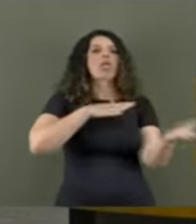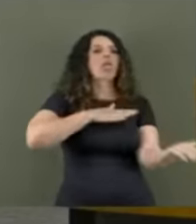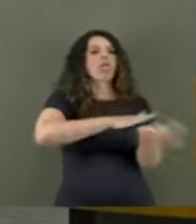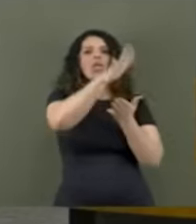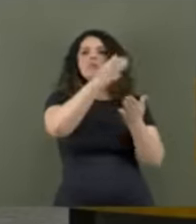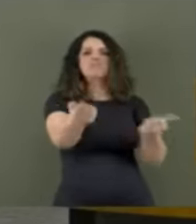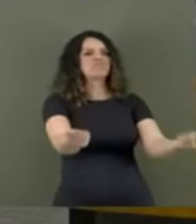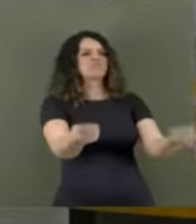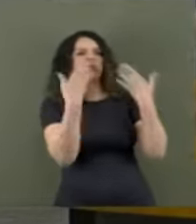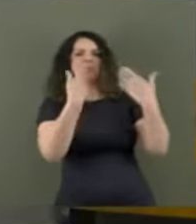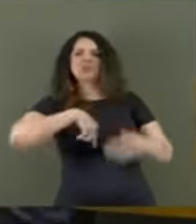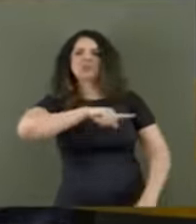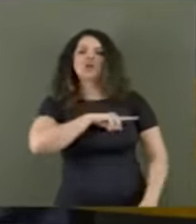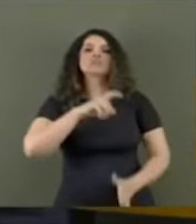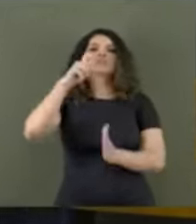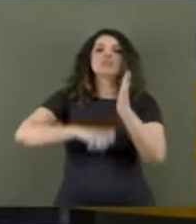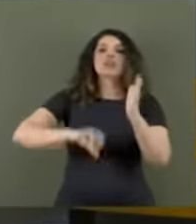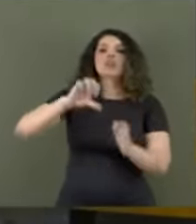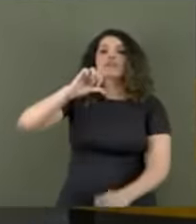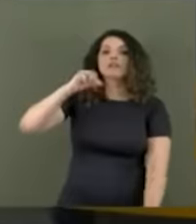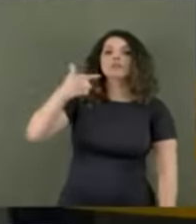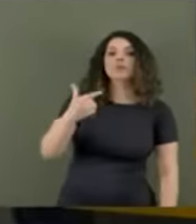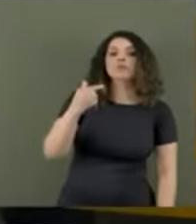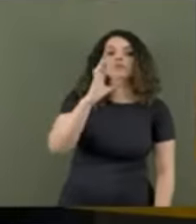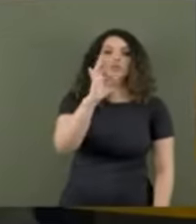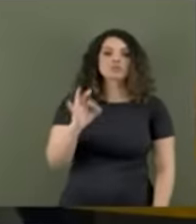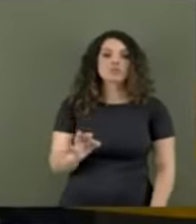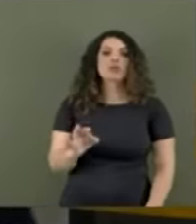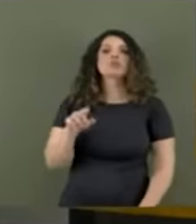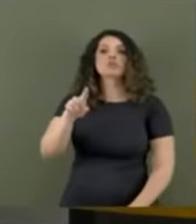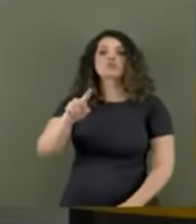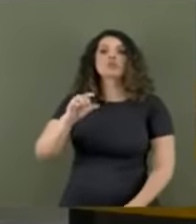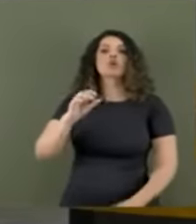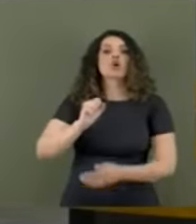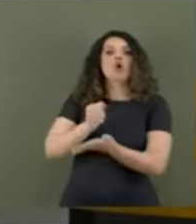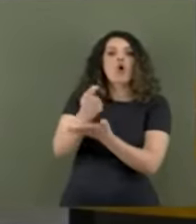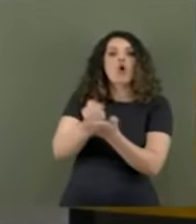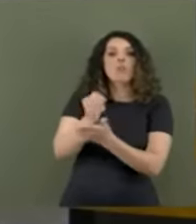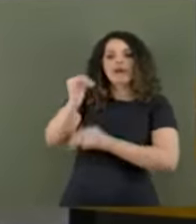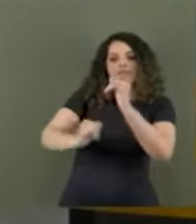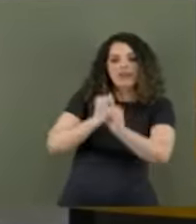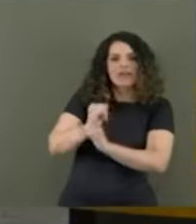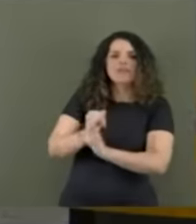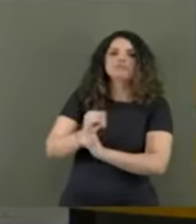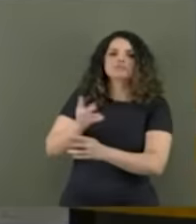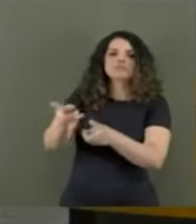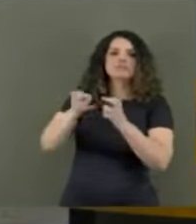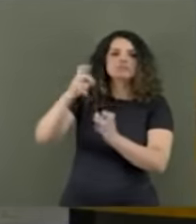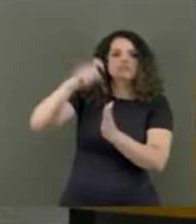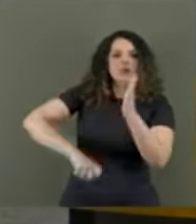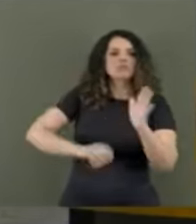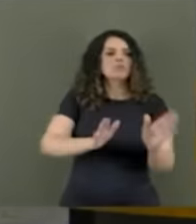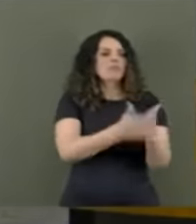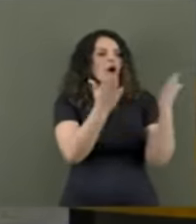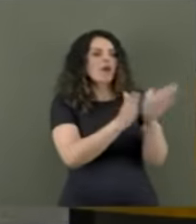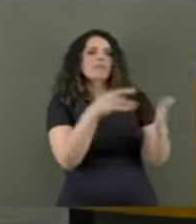Nacional Como foi o caso da taxação de 92% em cima de compra online então enquanto os mais pobres estão pagando